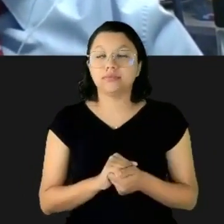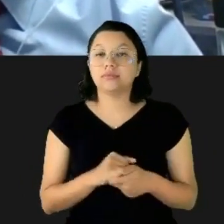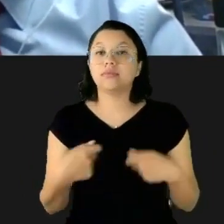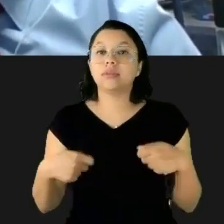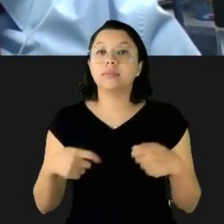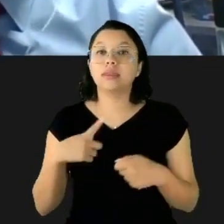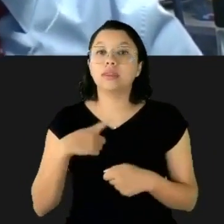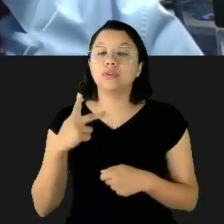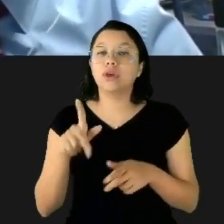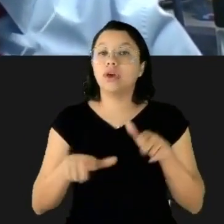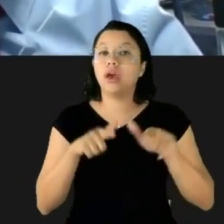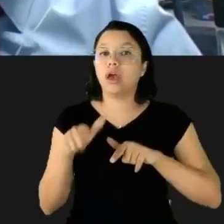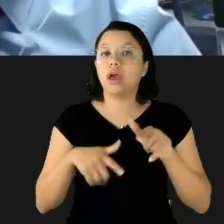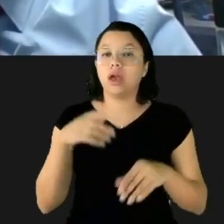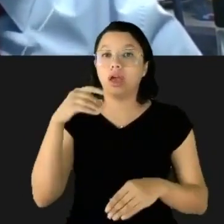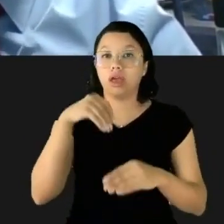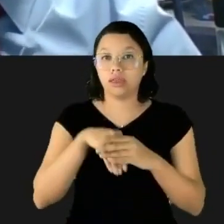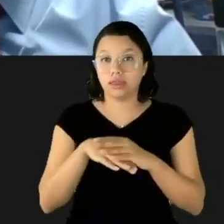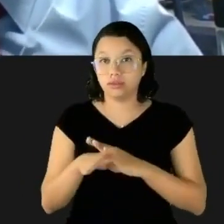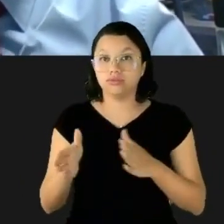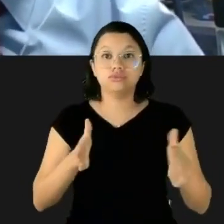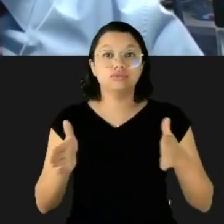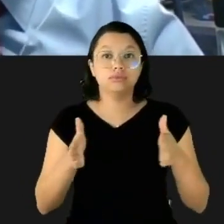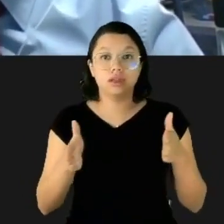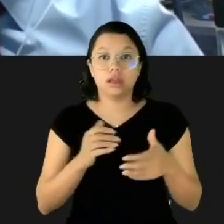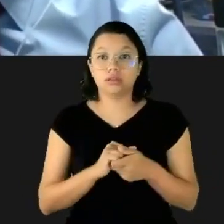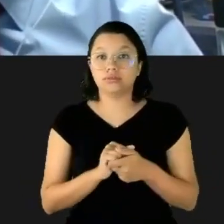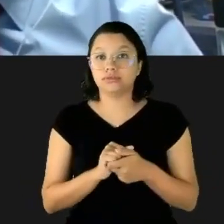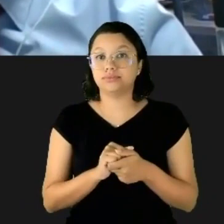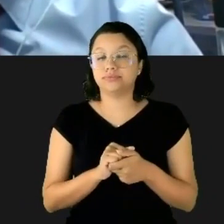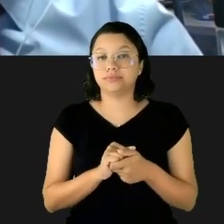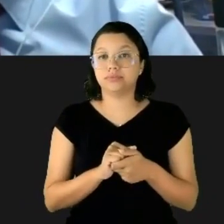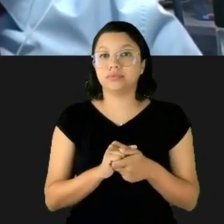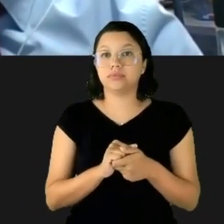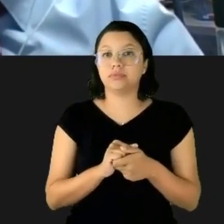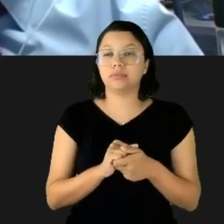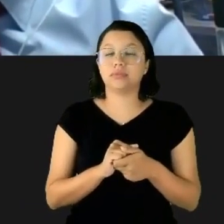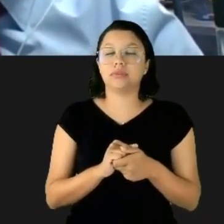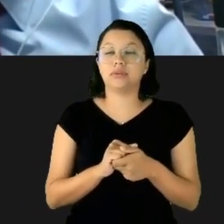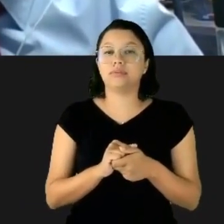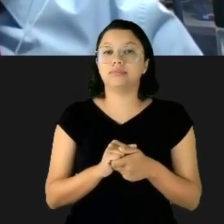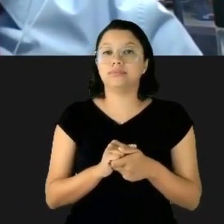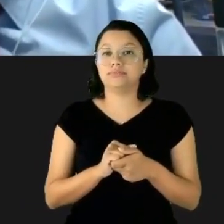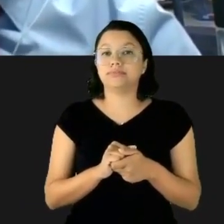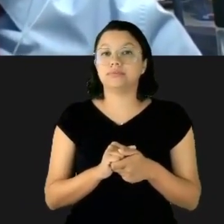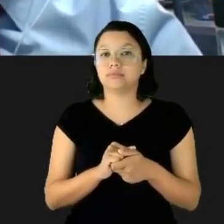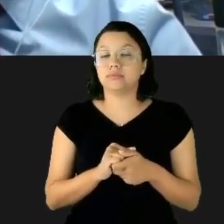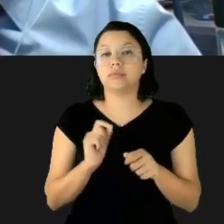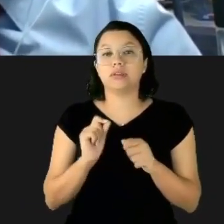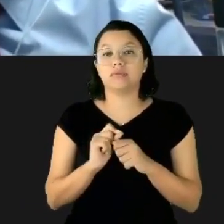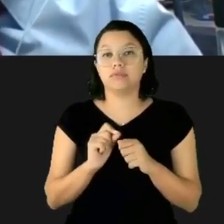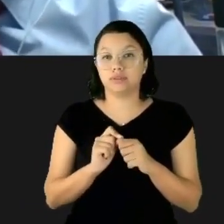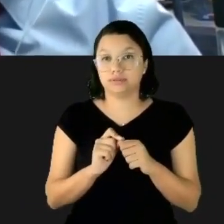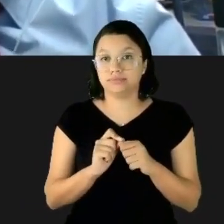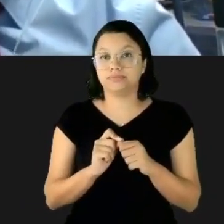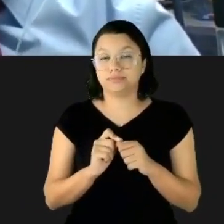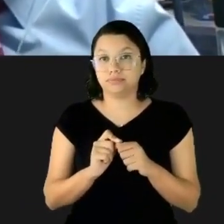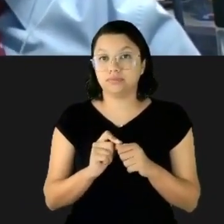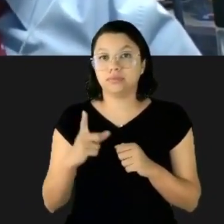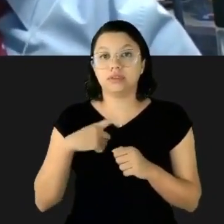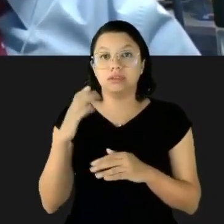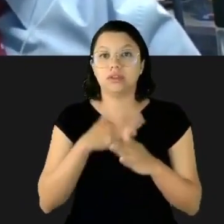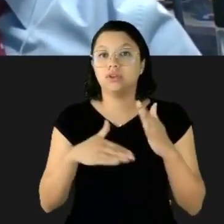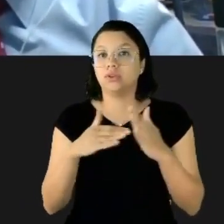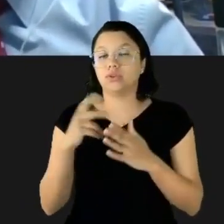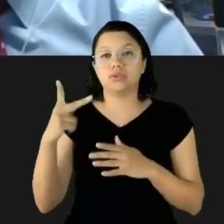o seu trabalho dentro de um espaço de tempo e produzir e ter toda a